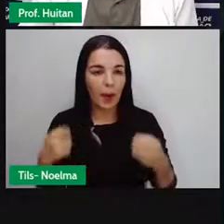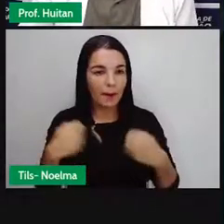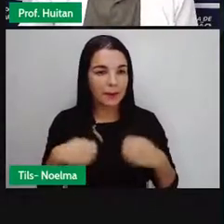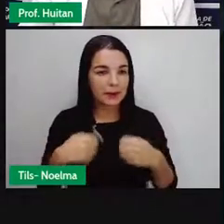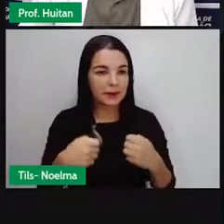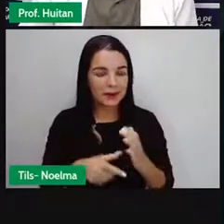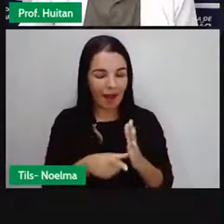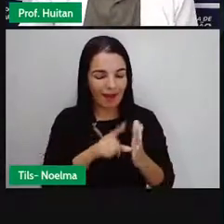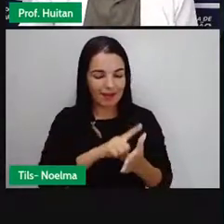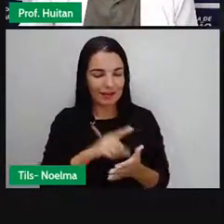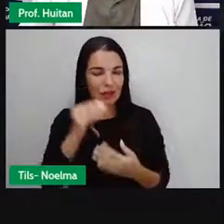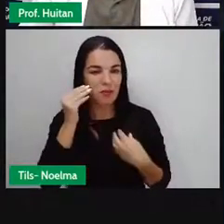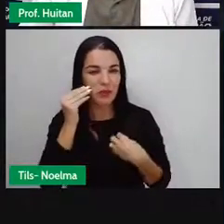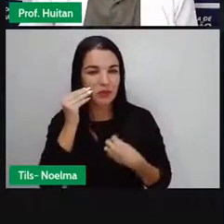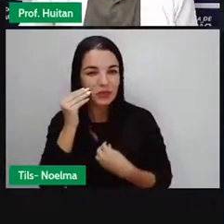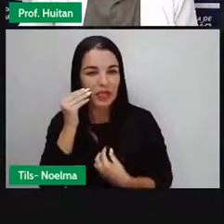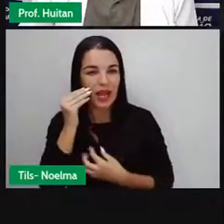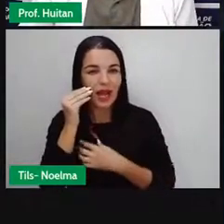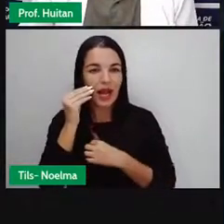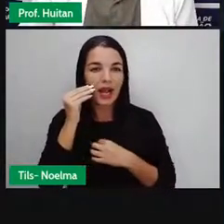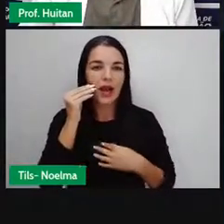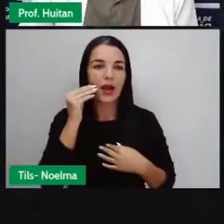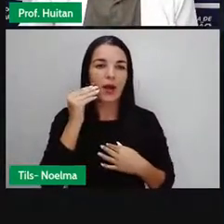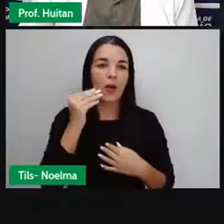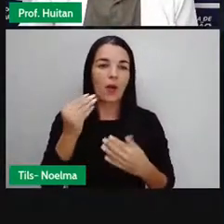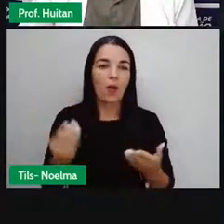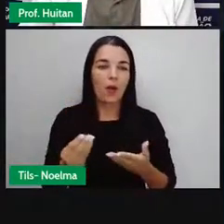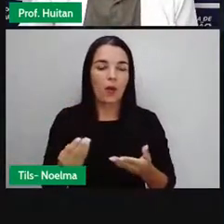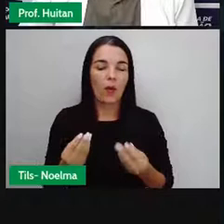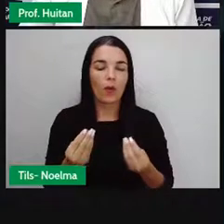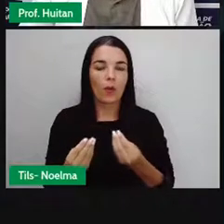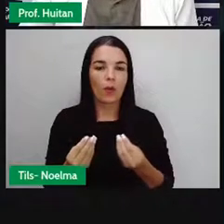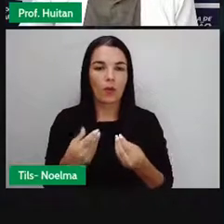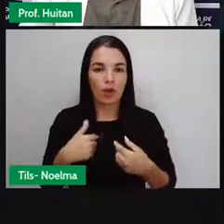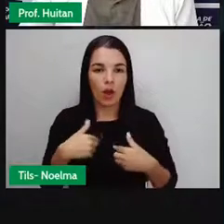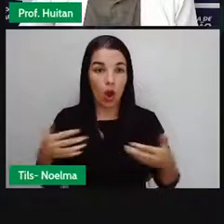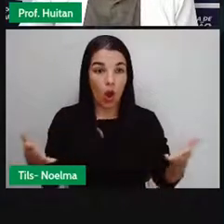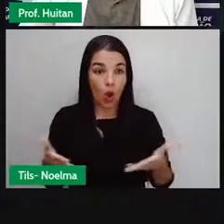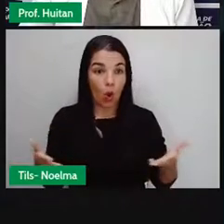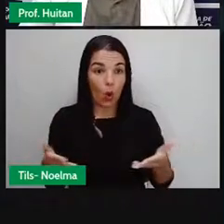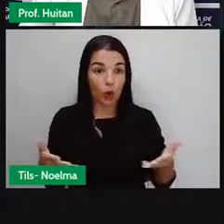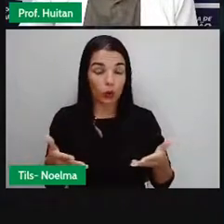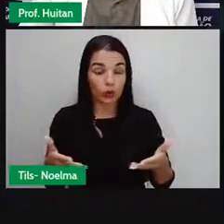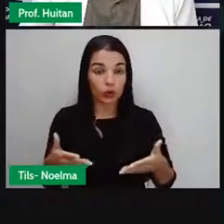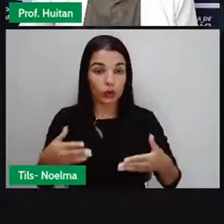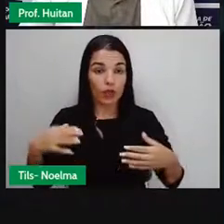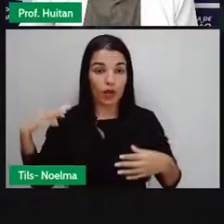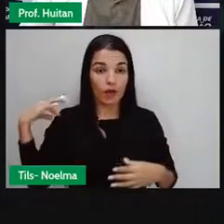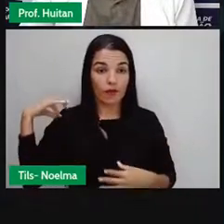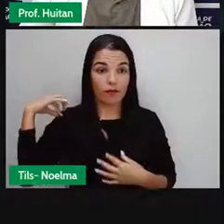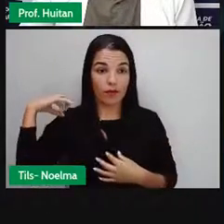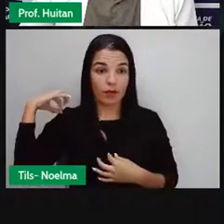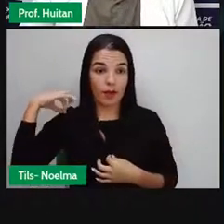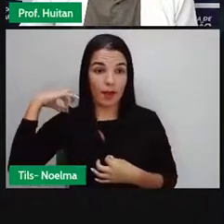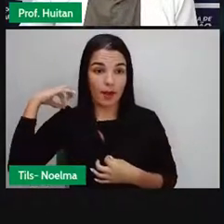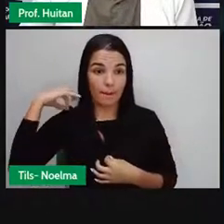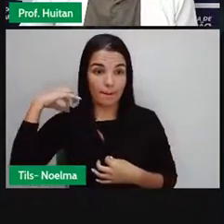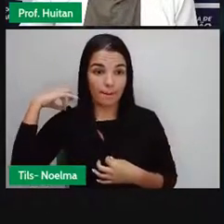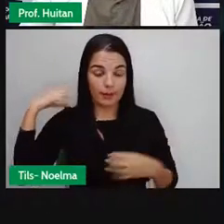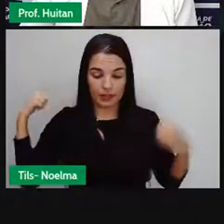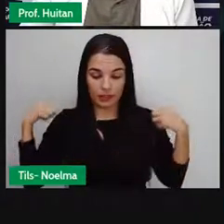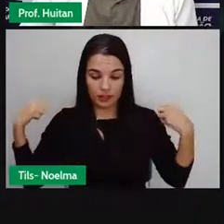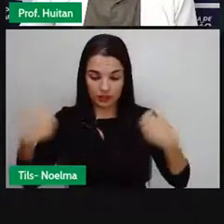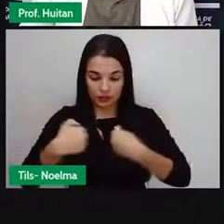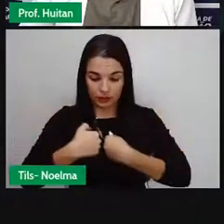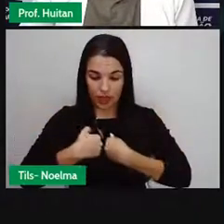identificar, não é? Mostrar me identificar. Hoje eu estou vestido com uma camisa branca, um